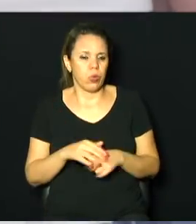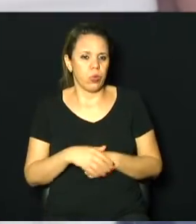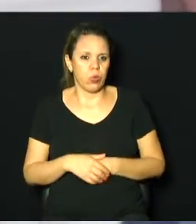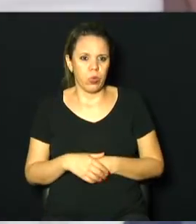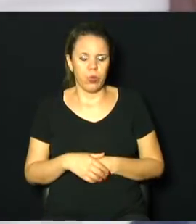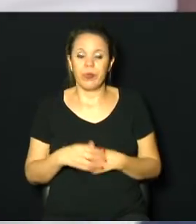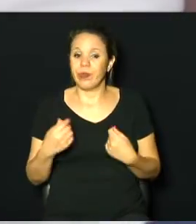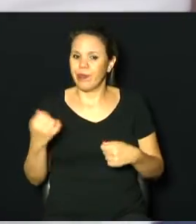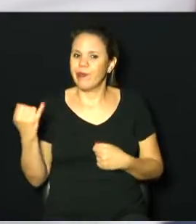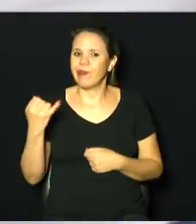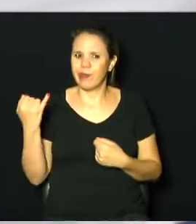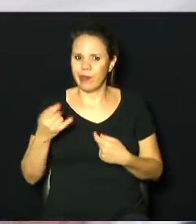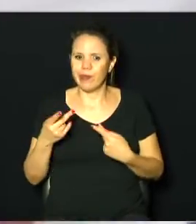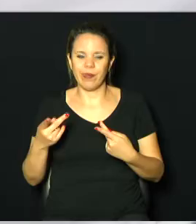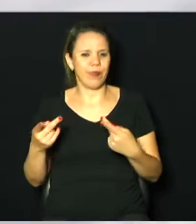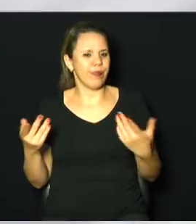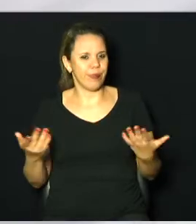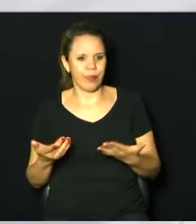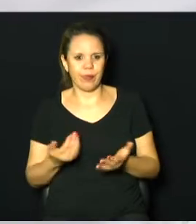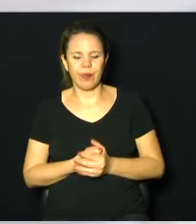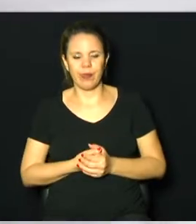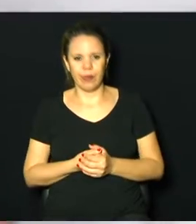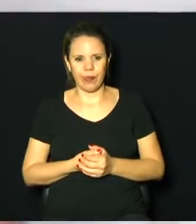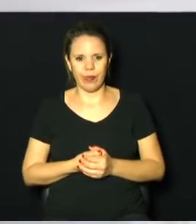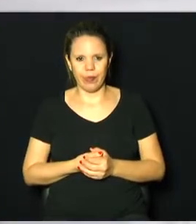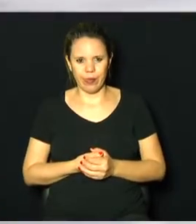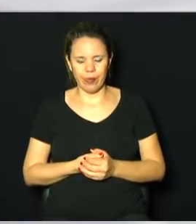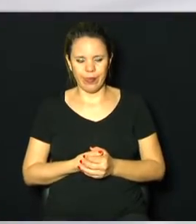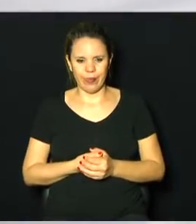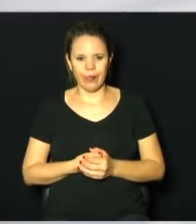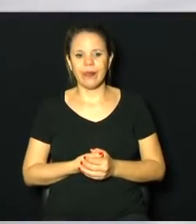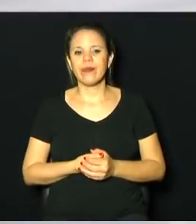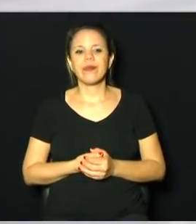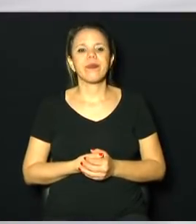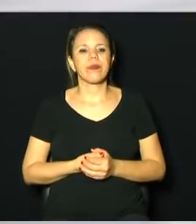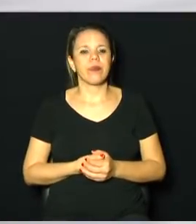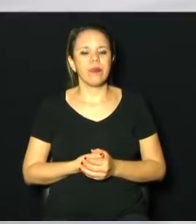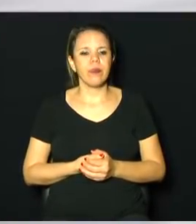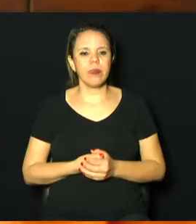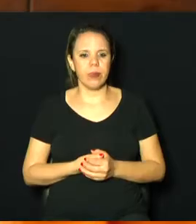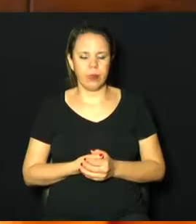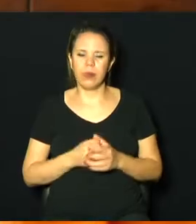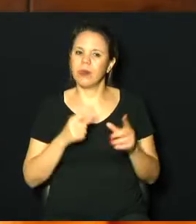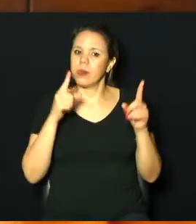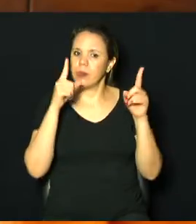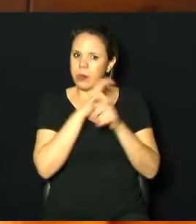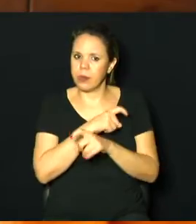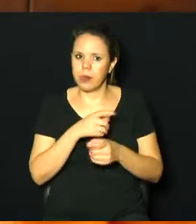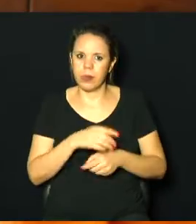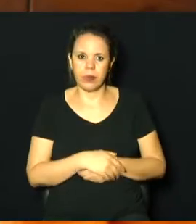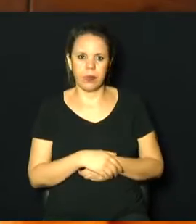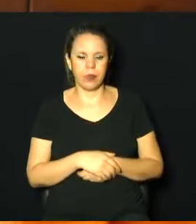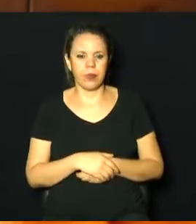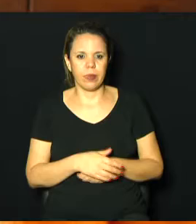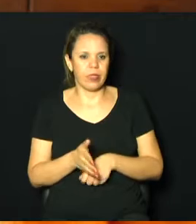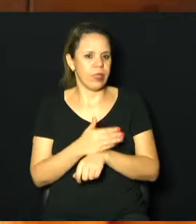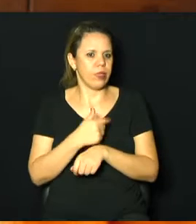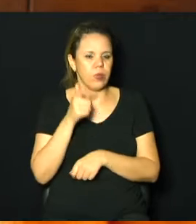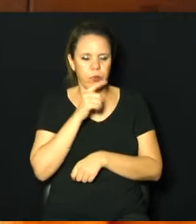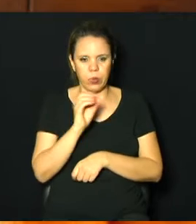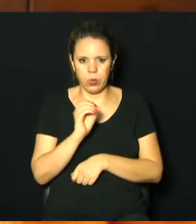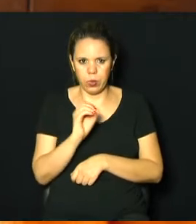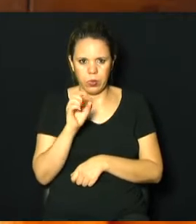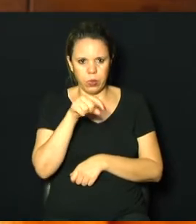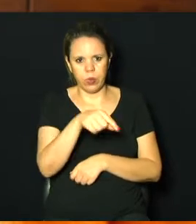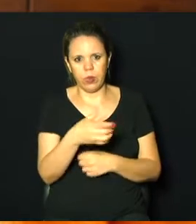tão Necessário. bem-vindo como agora, né? Dizer, olha, tá difícil, né? Antes eu não conseguia olhar